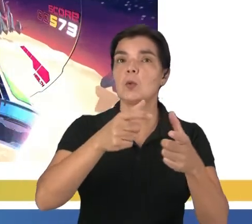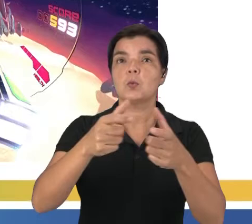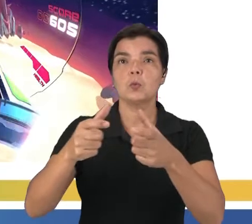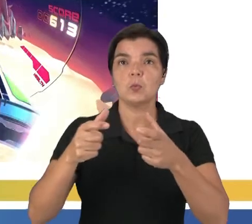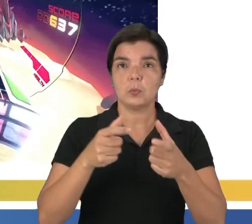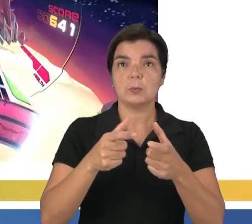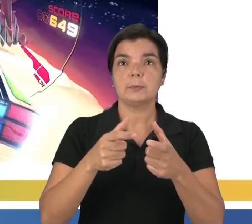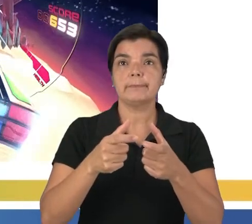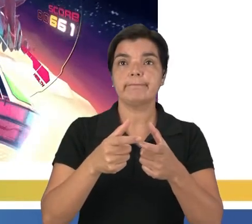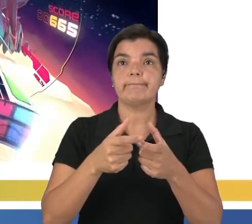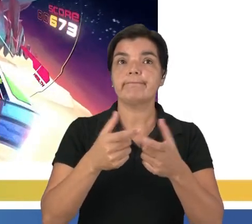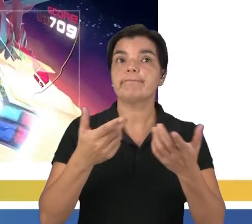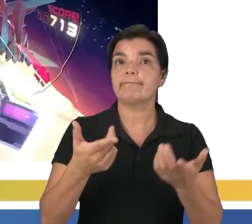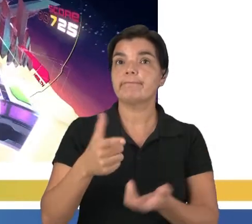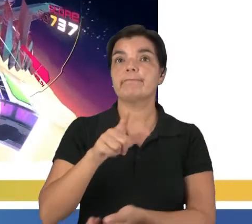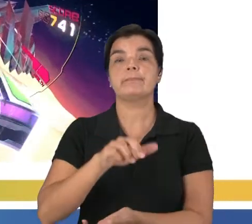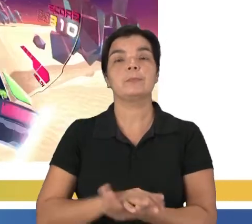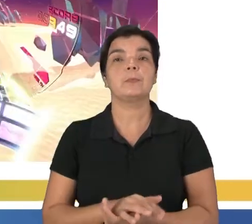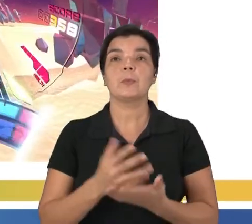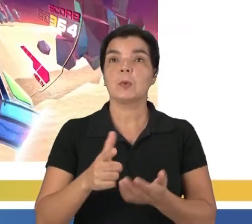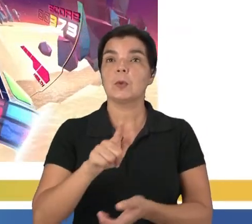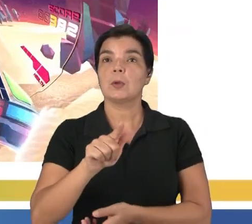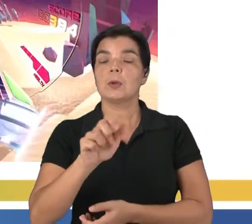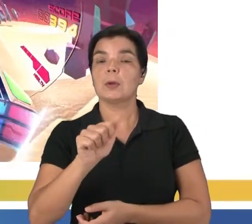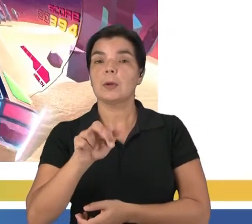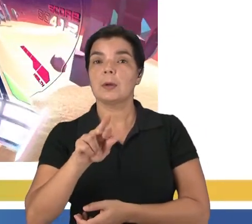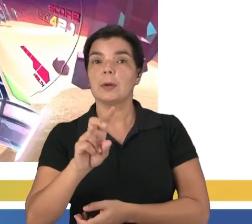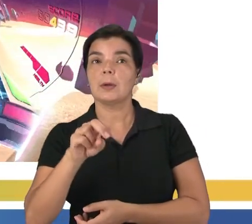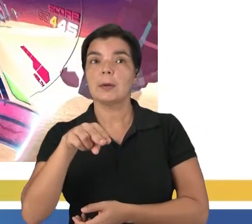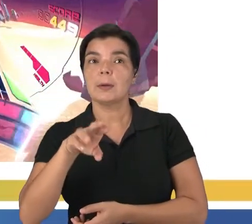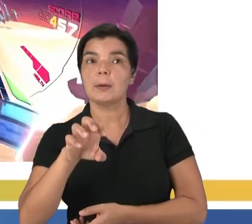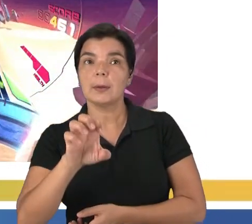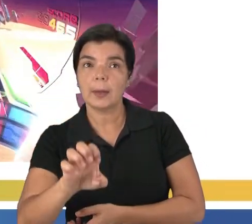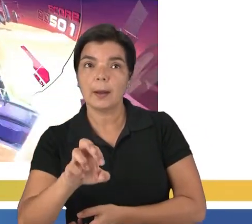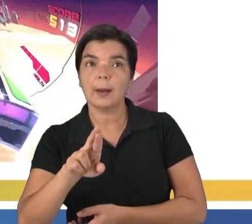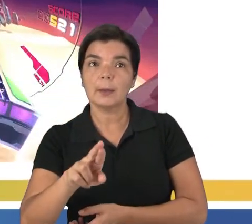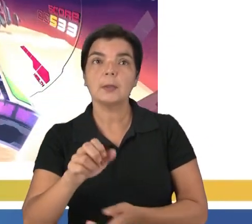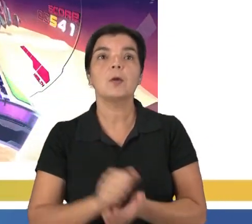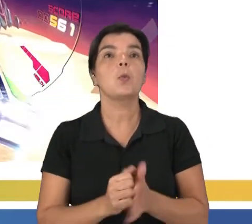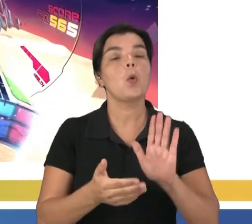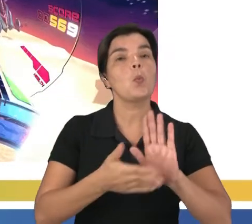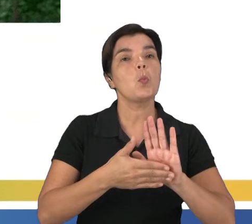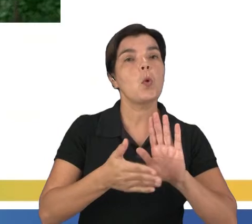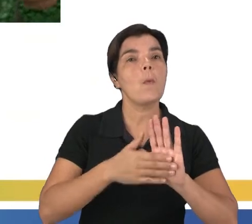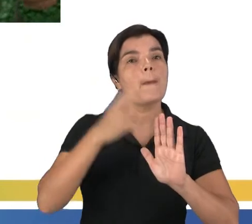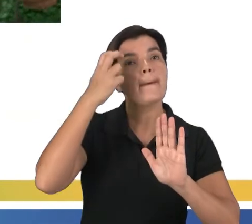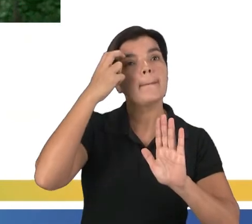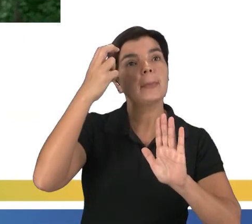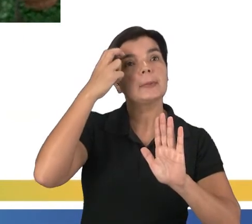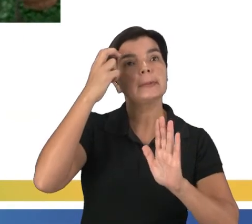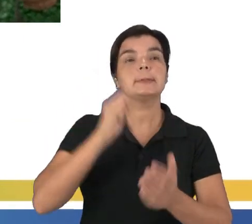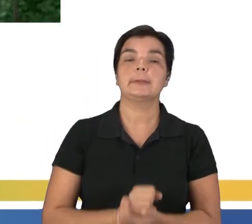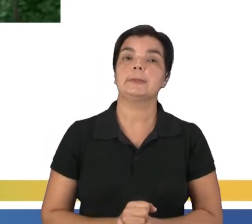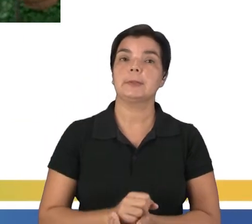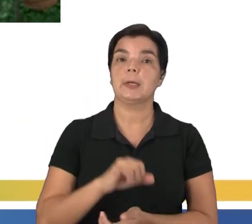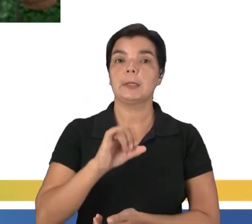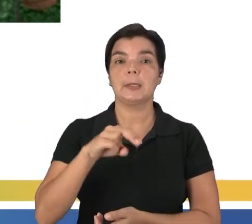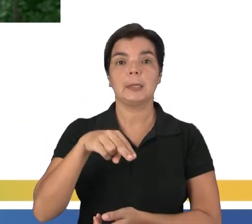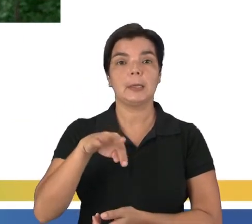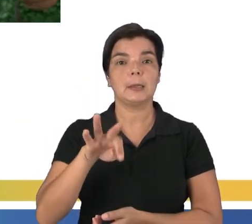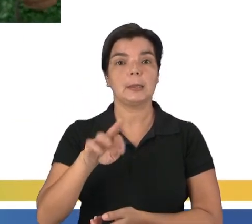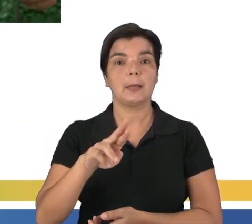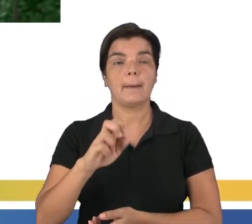obtido a partir de diversos meios, né? Para esse sentido, o autor propõe as seguintes inteligências. Nós temos